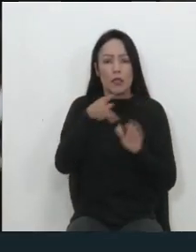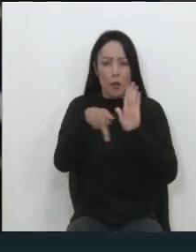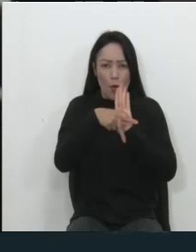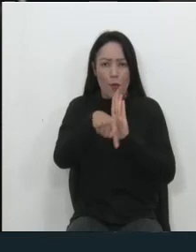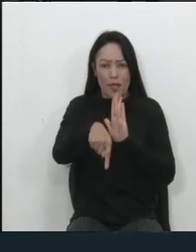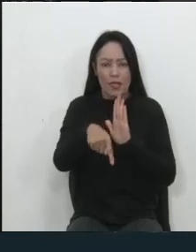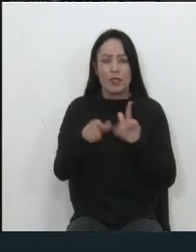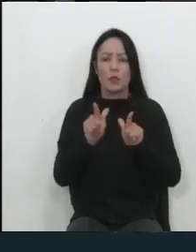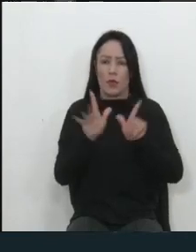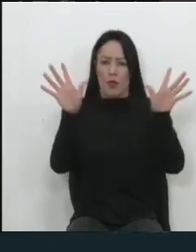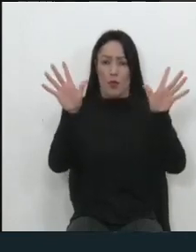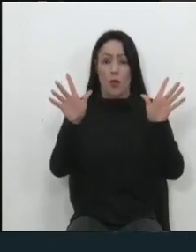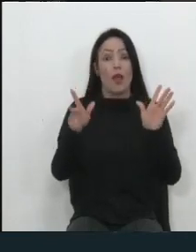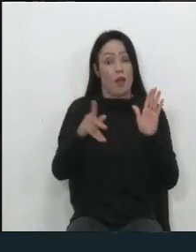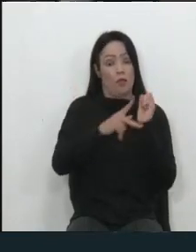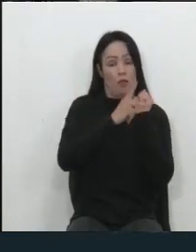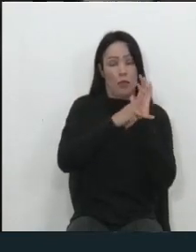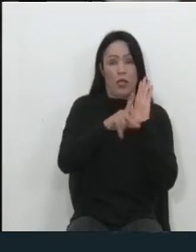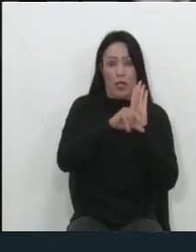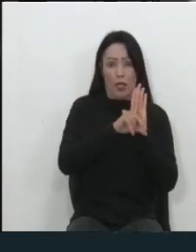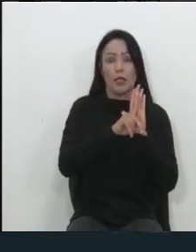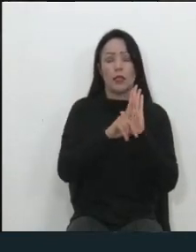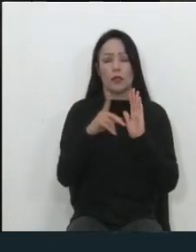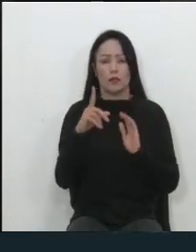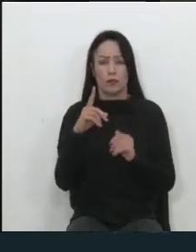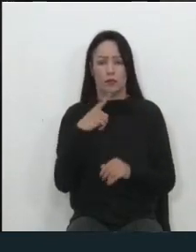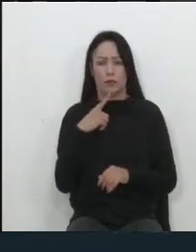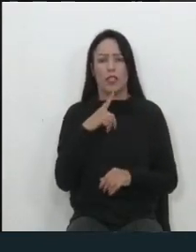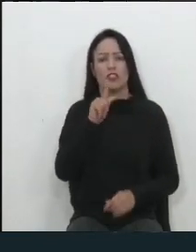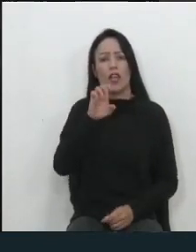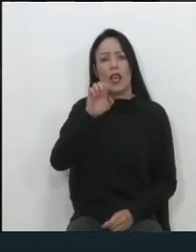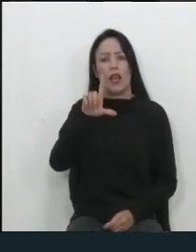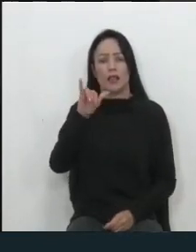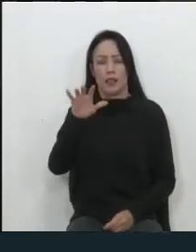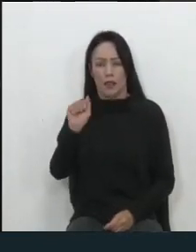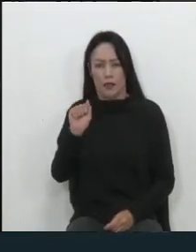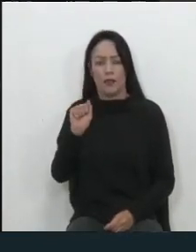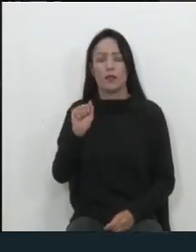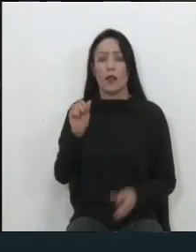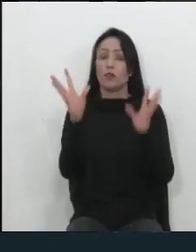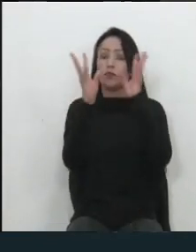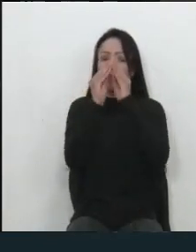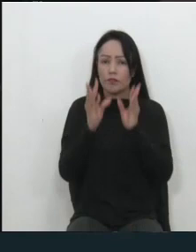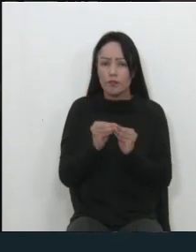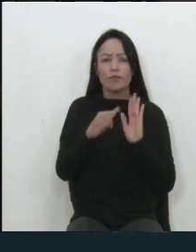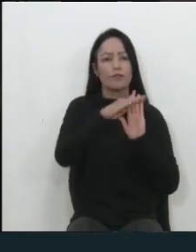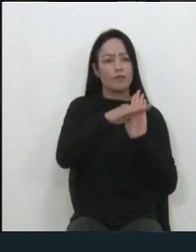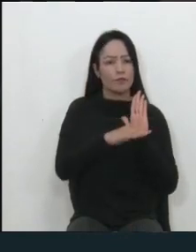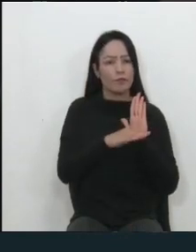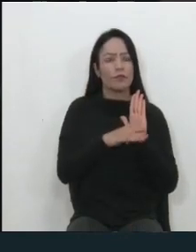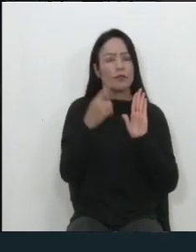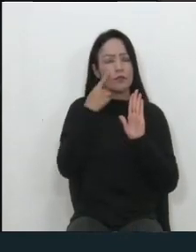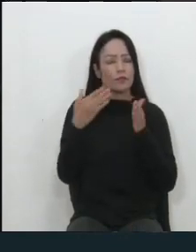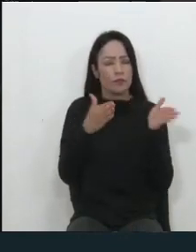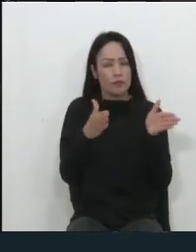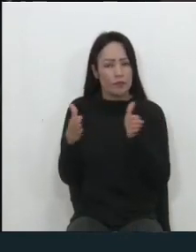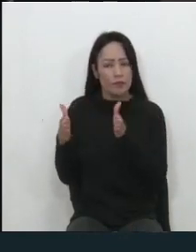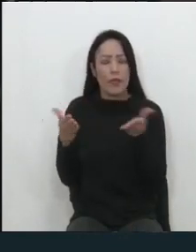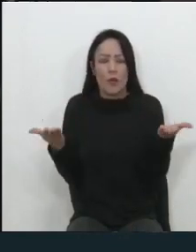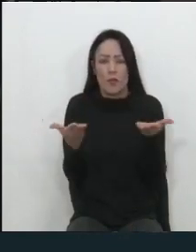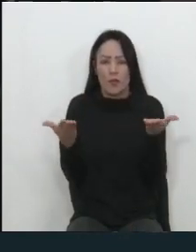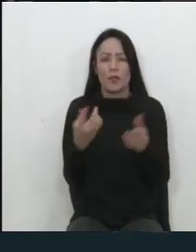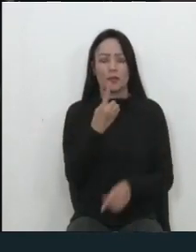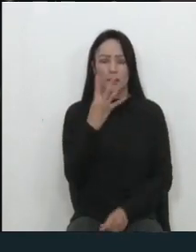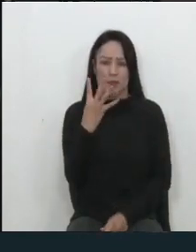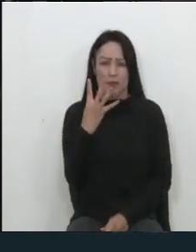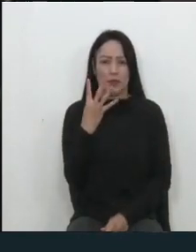Guarulhos, projeto esse de autoria do vereador Geleia Protetor. Esse, portanto, um breve resumo da pauta, e a sessão você acompanha a partir de agora, às 14h,